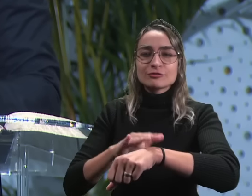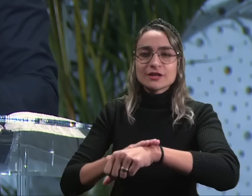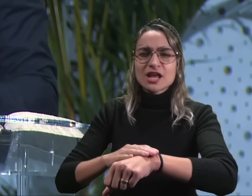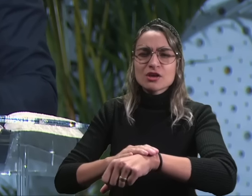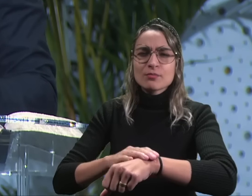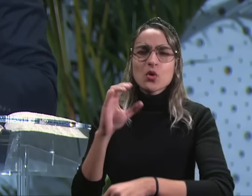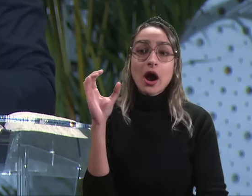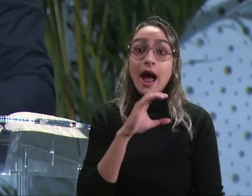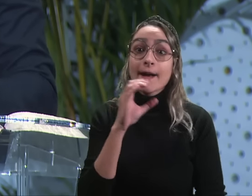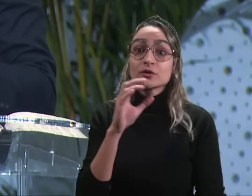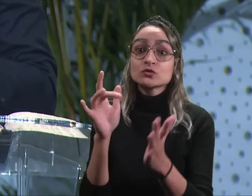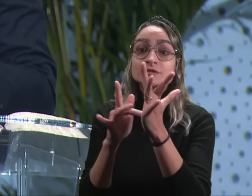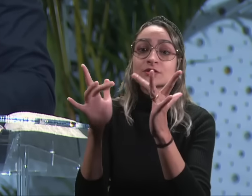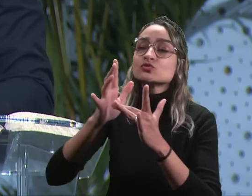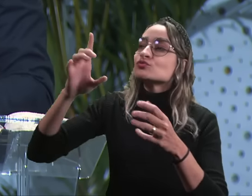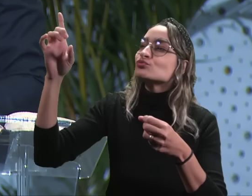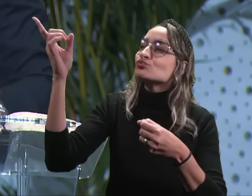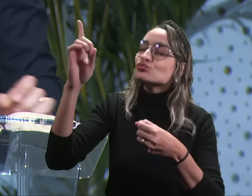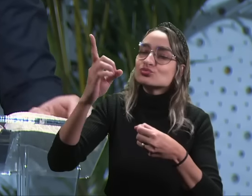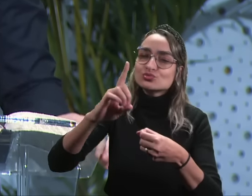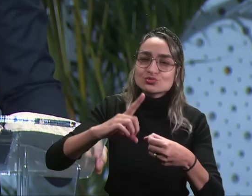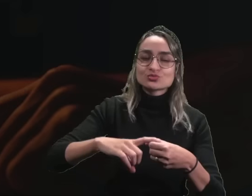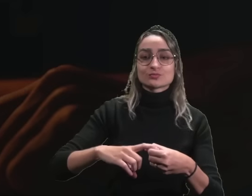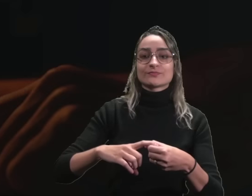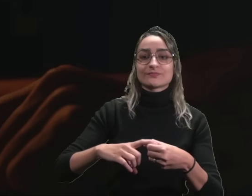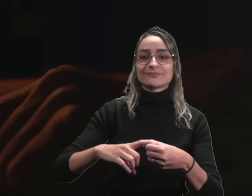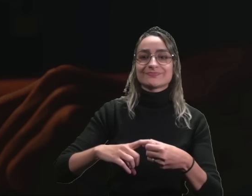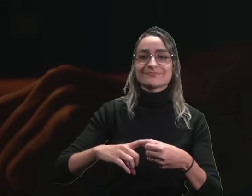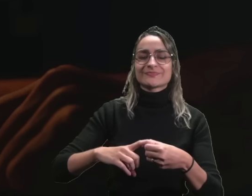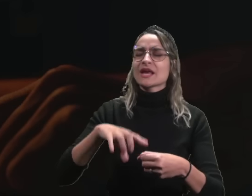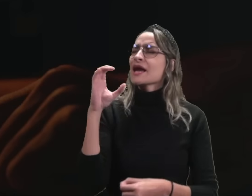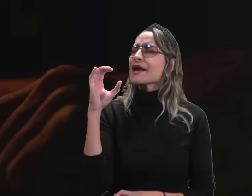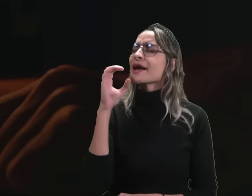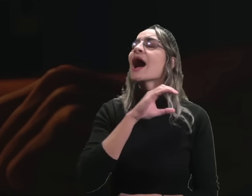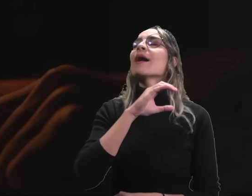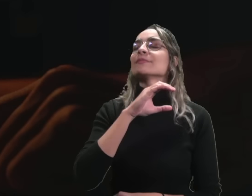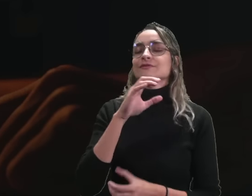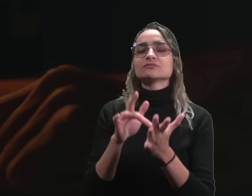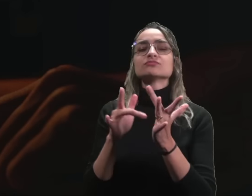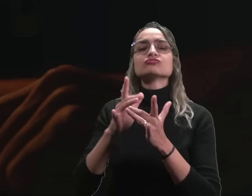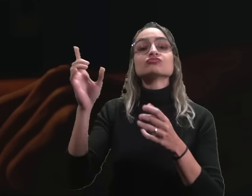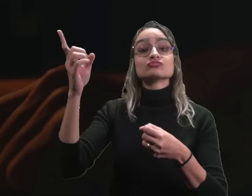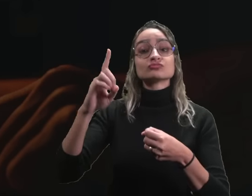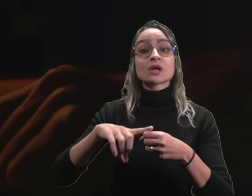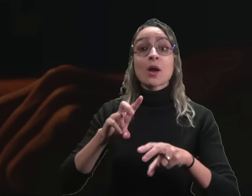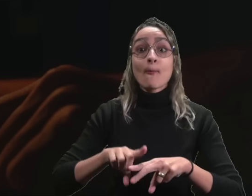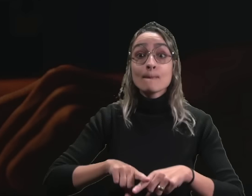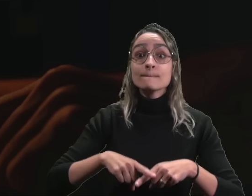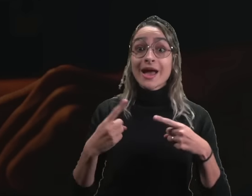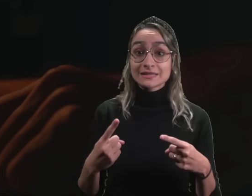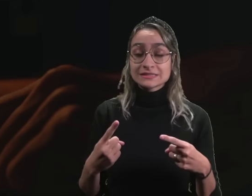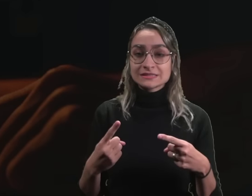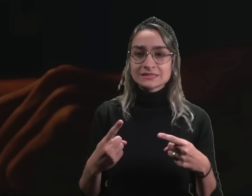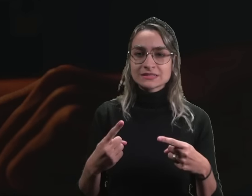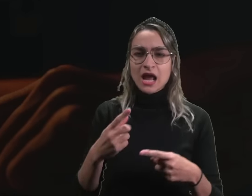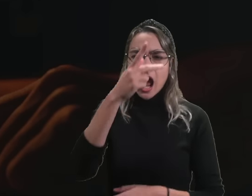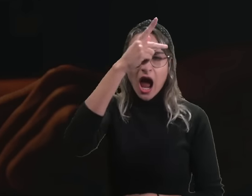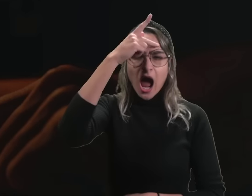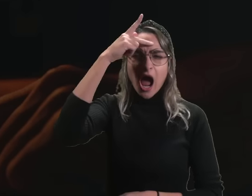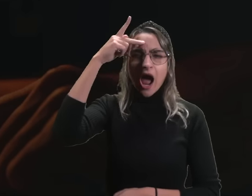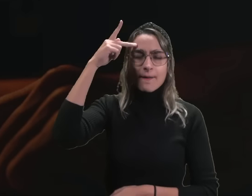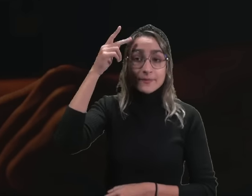virá e não irá demorar mas o meu justo viverá pela fé se